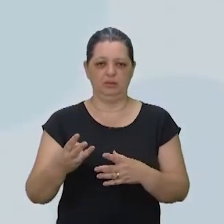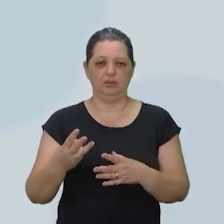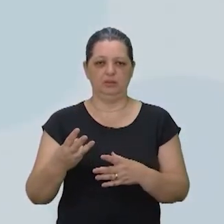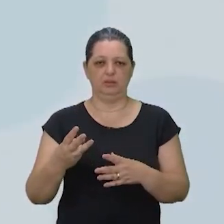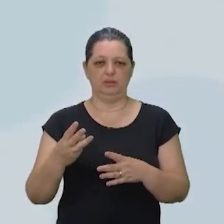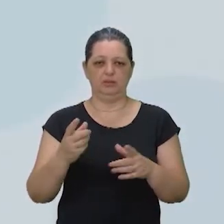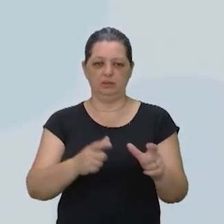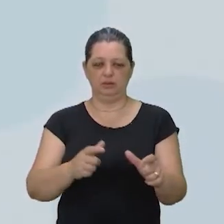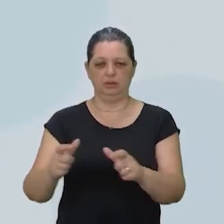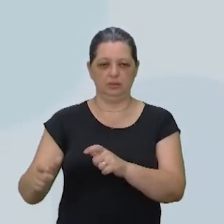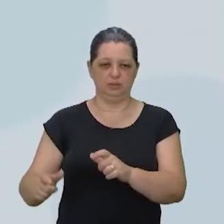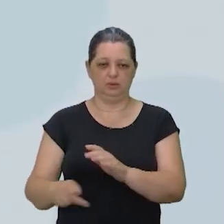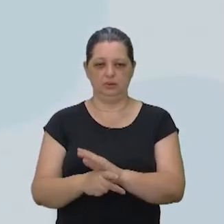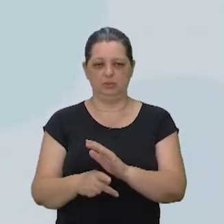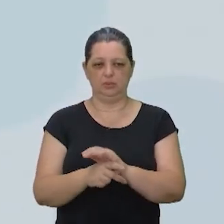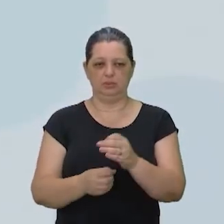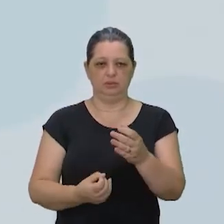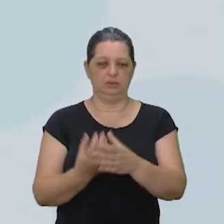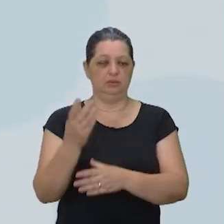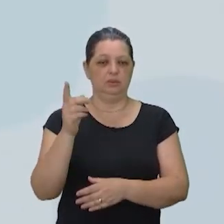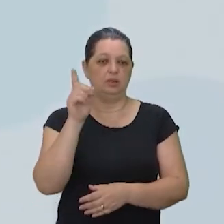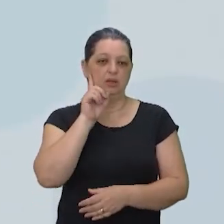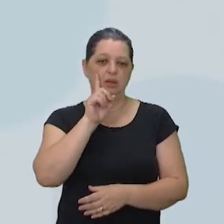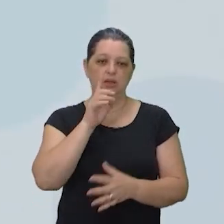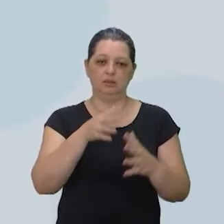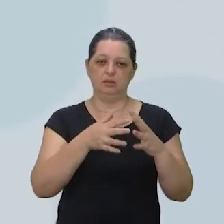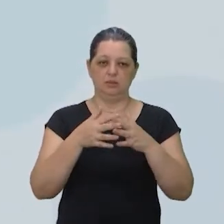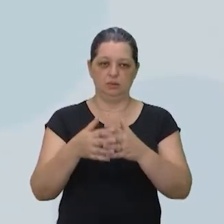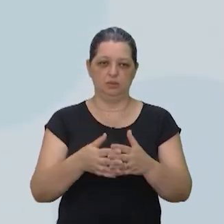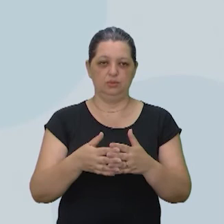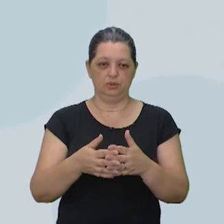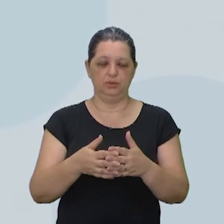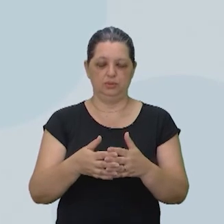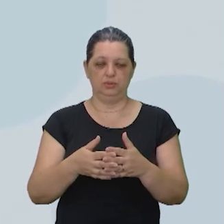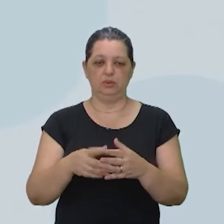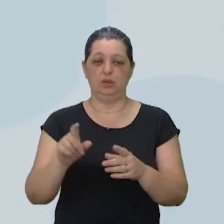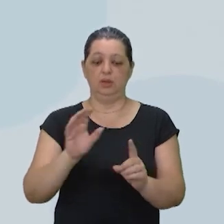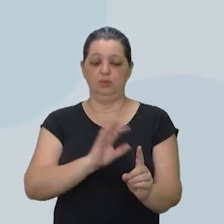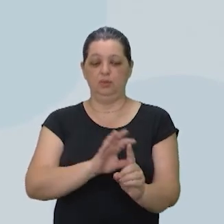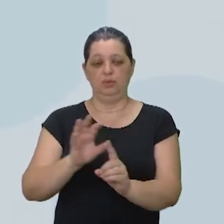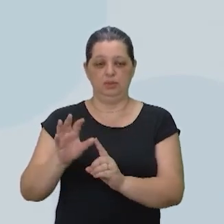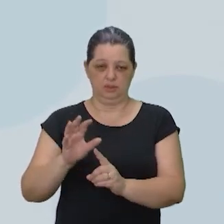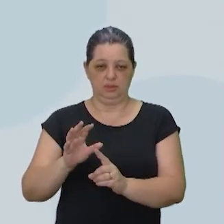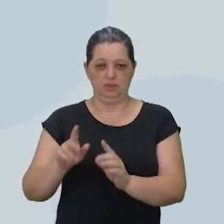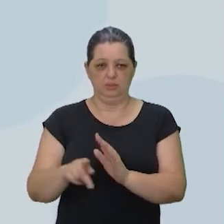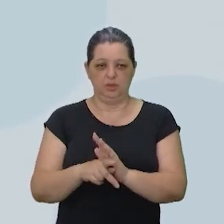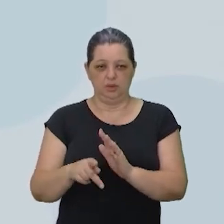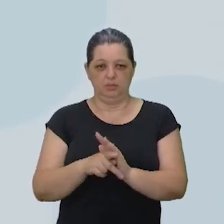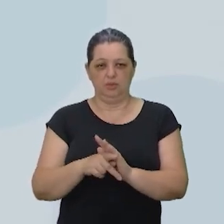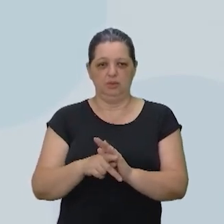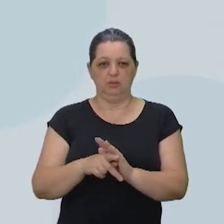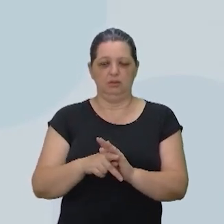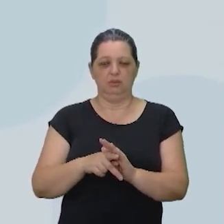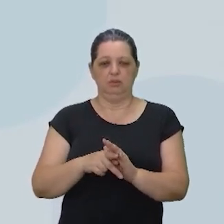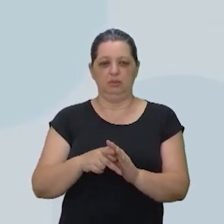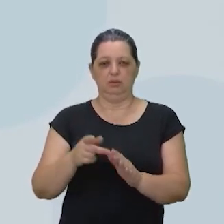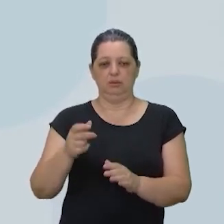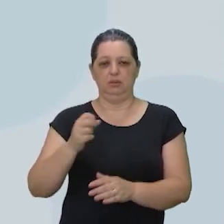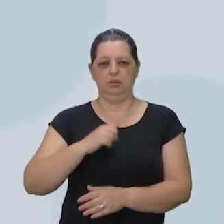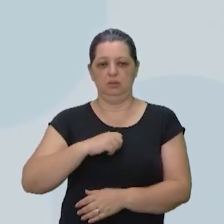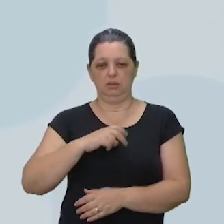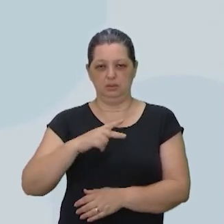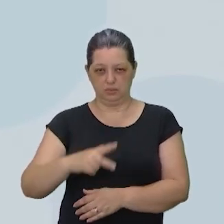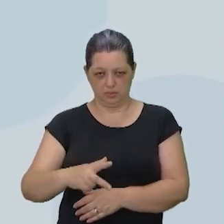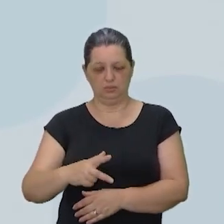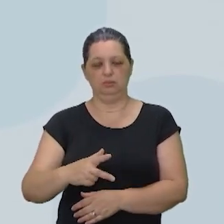dar origem aos Estados Unidos. E isso influencia bastante as elites, tanto na América Espanhola quanto na América